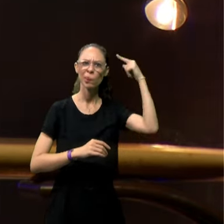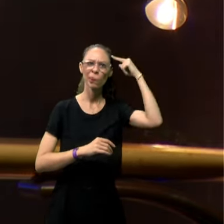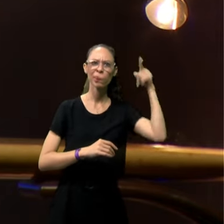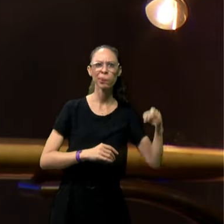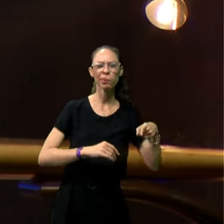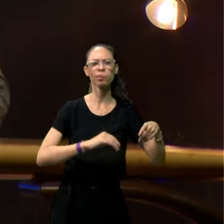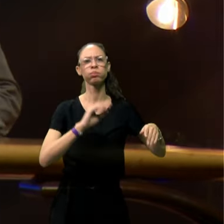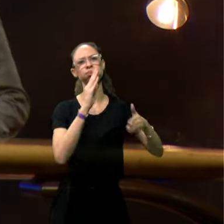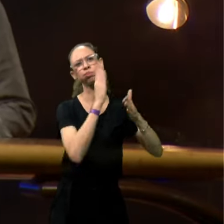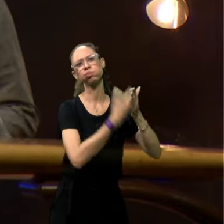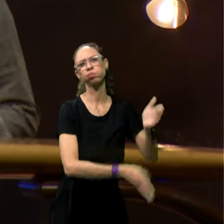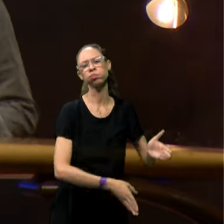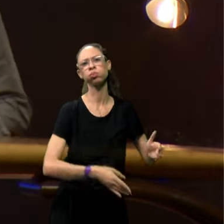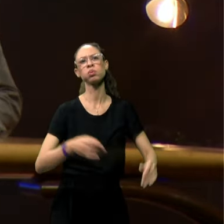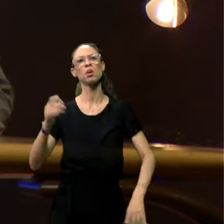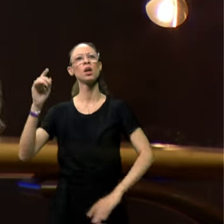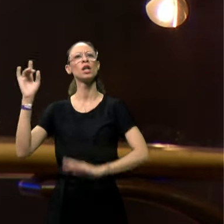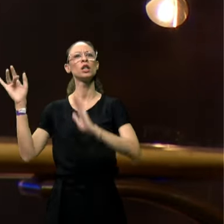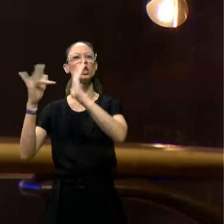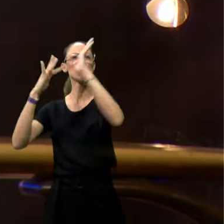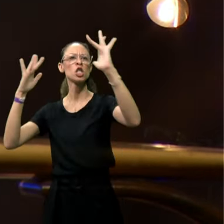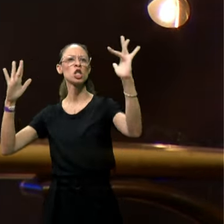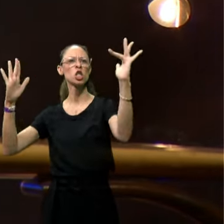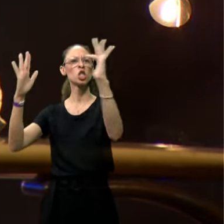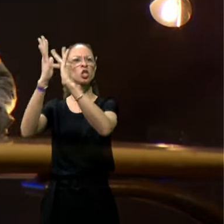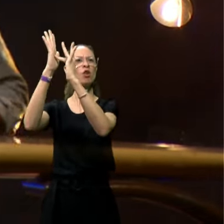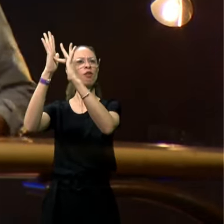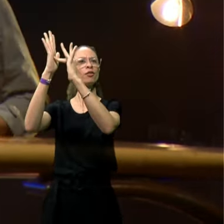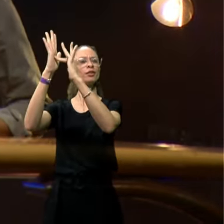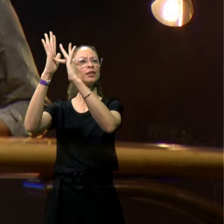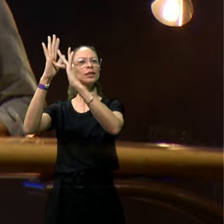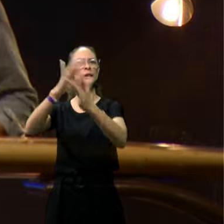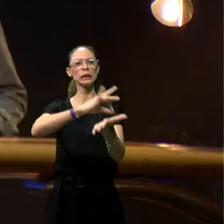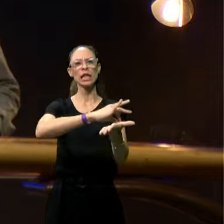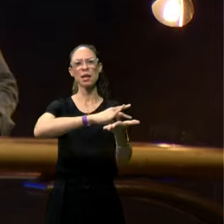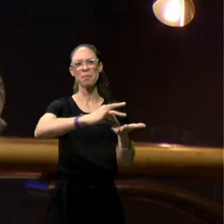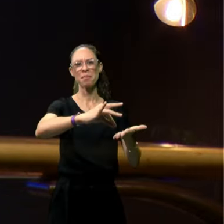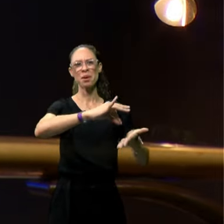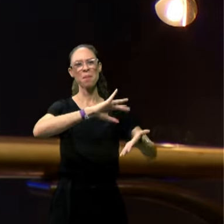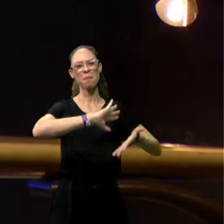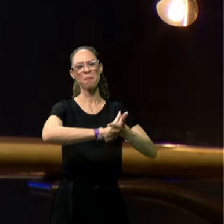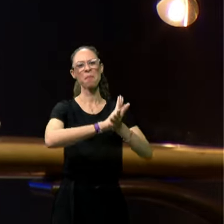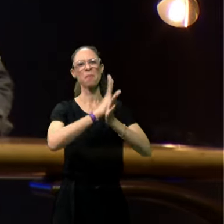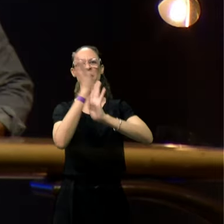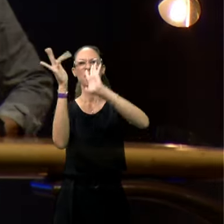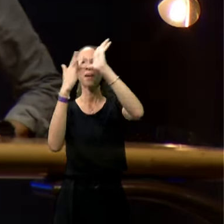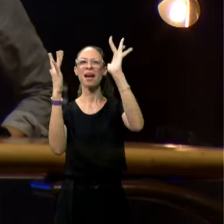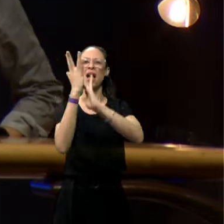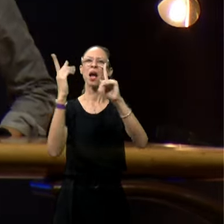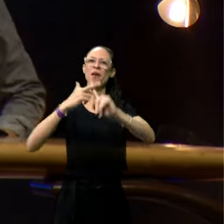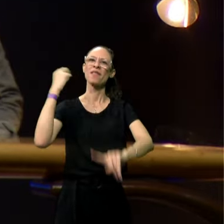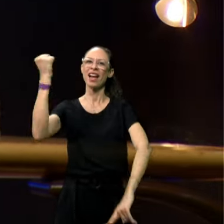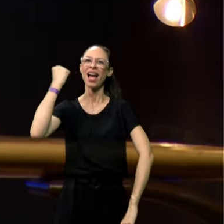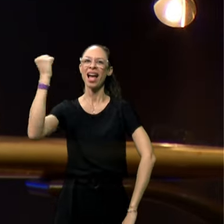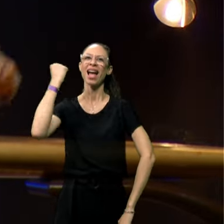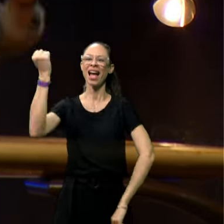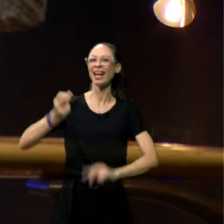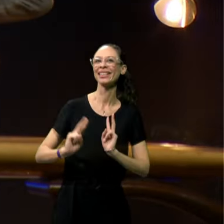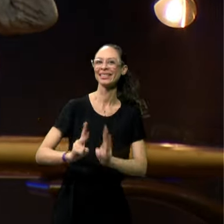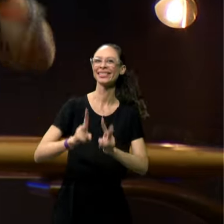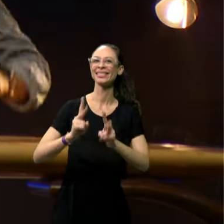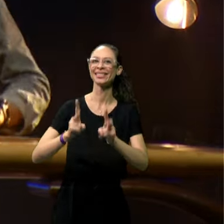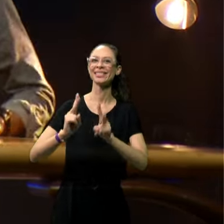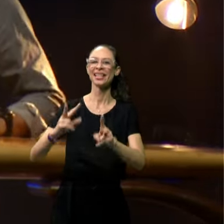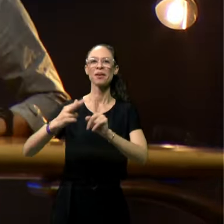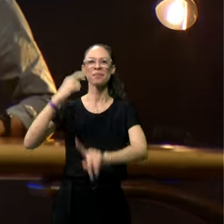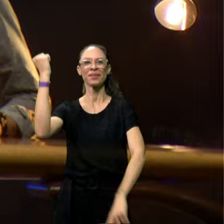dominador, aquele que expôs a vergonha, todos os nossos inimigos, aquele que venceu, vence, vencerá para sempre.